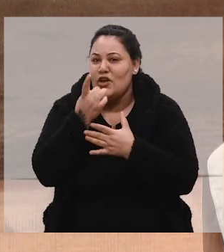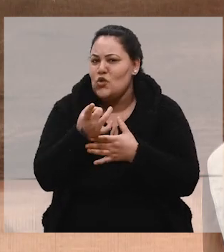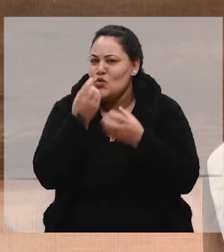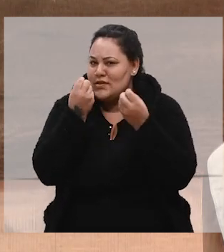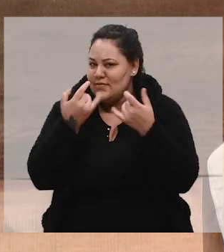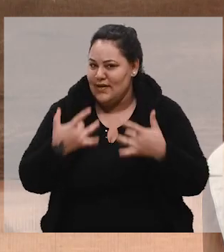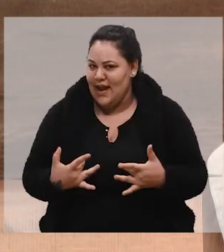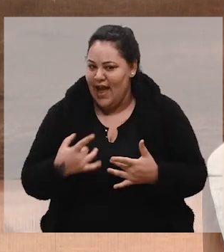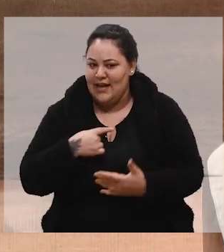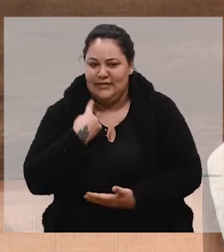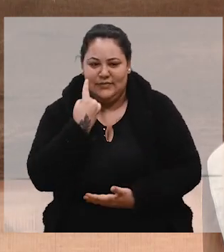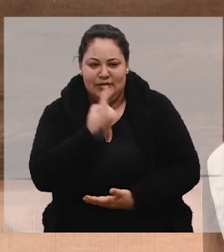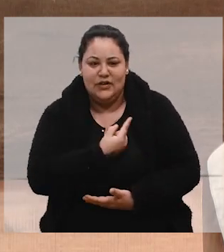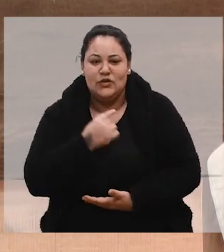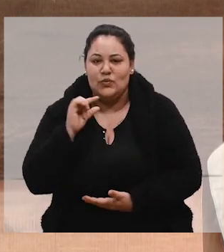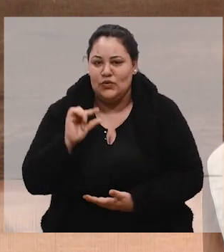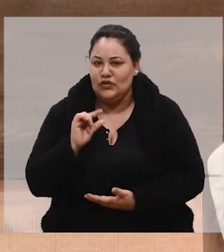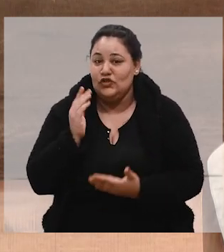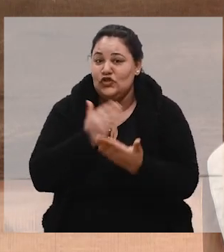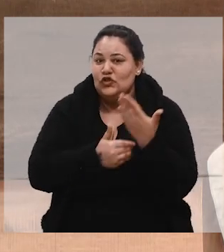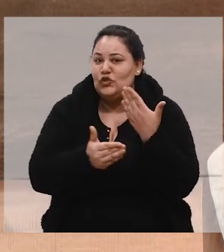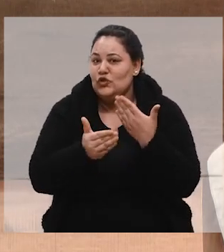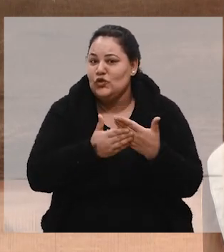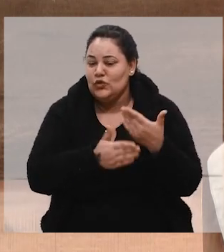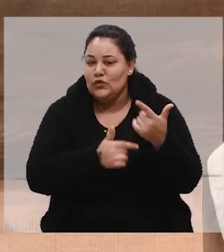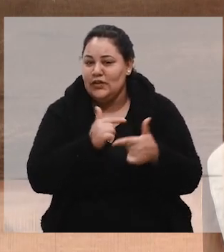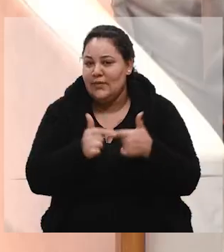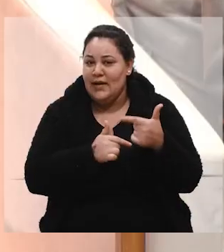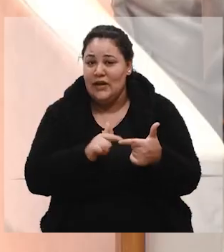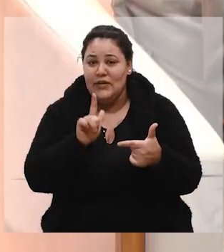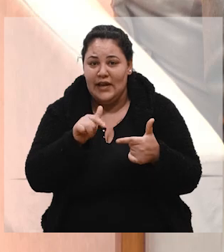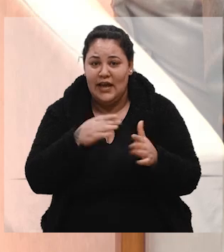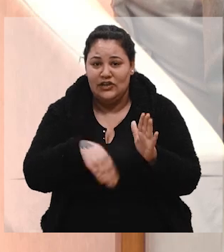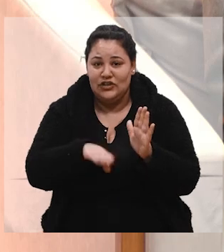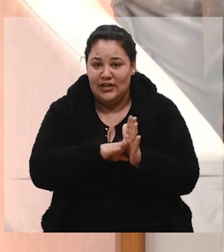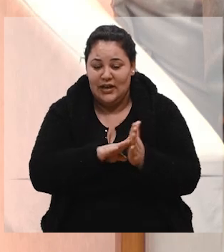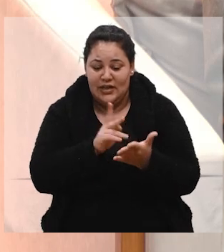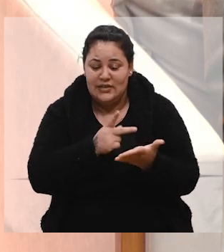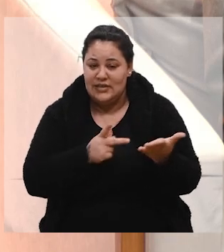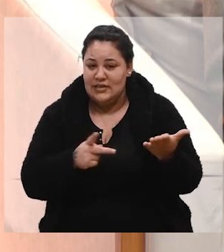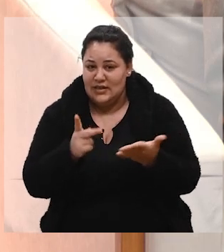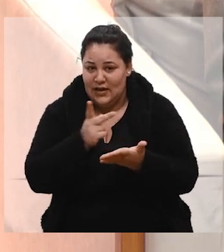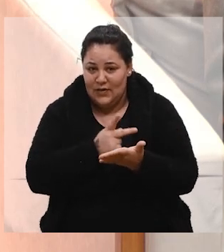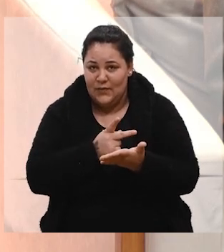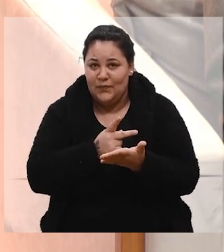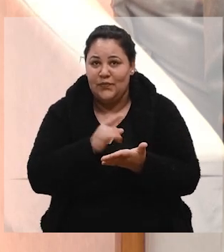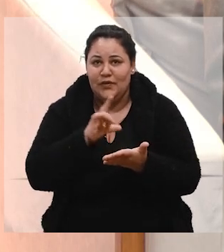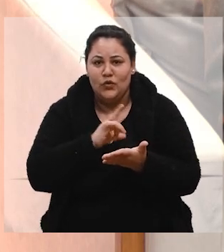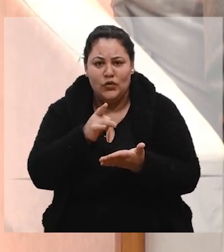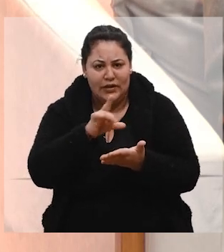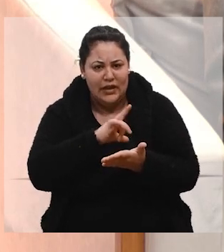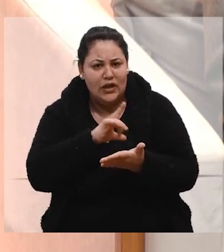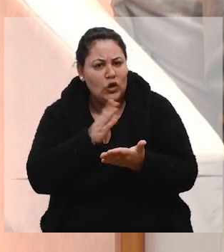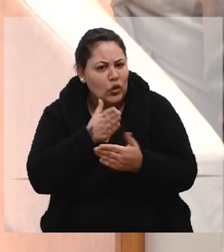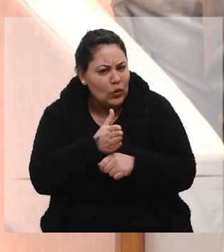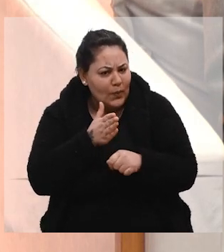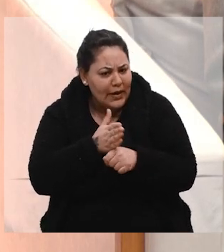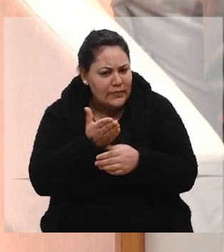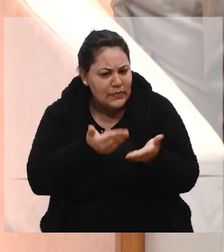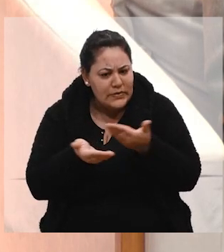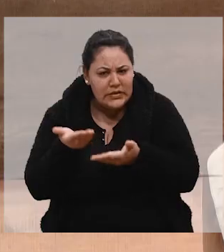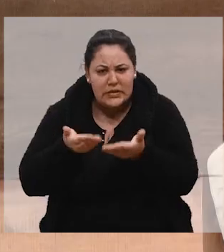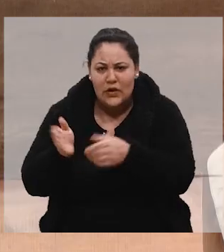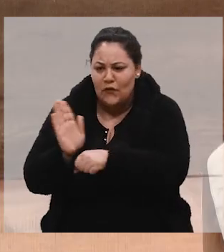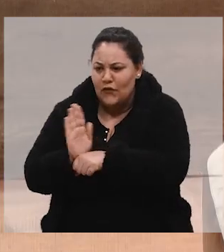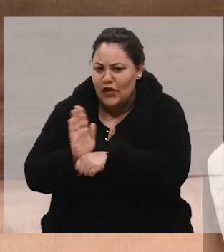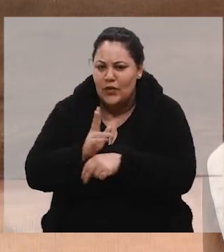Eu gostaria que tu nos explicasses um pouco de todo o processo que é chegar a essas ilustrações. Tu que tens todo um